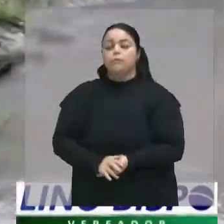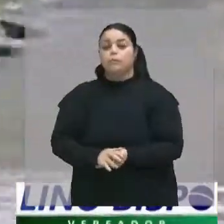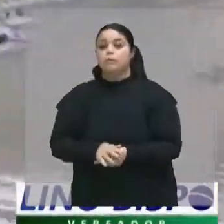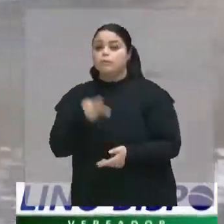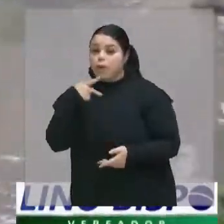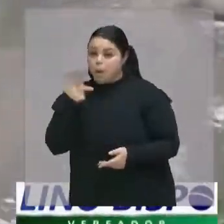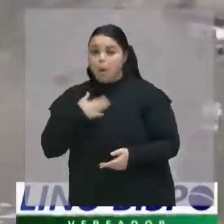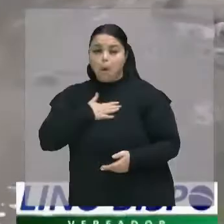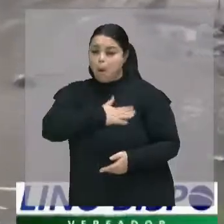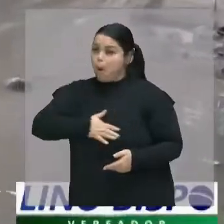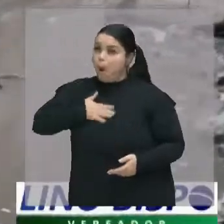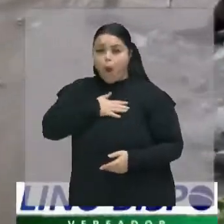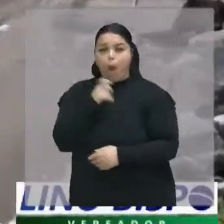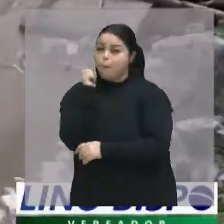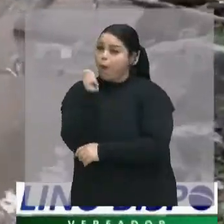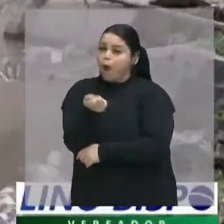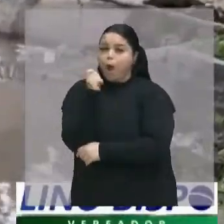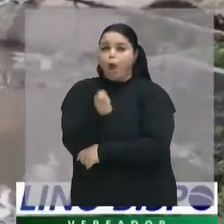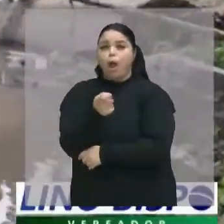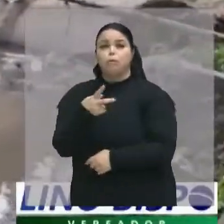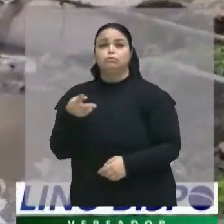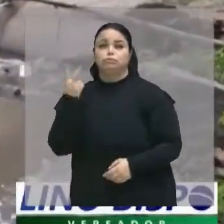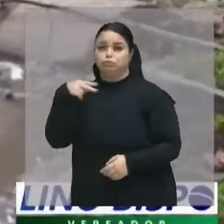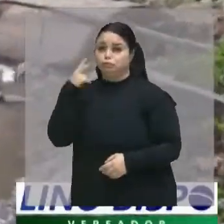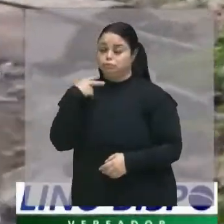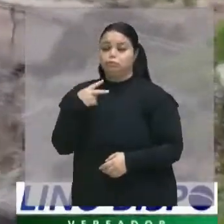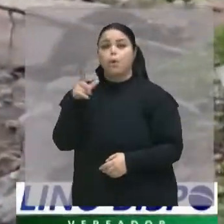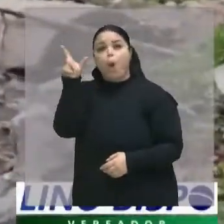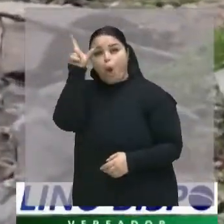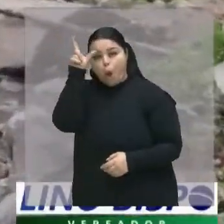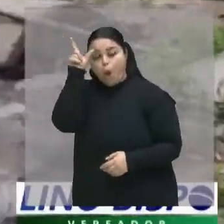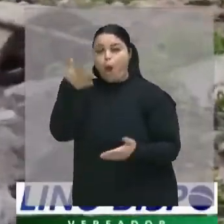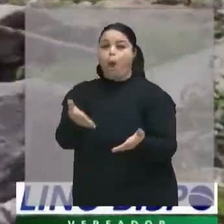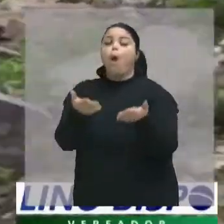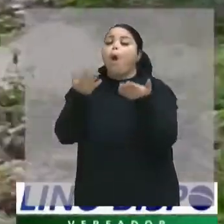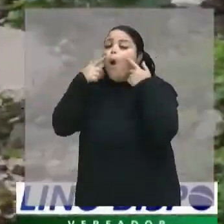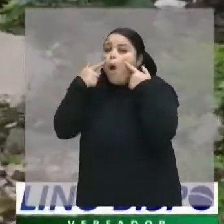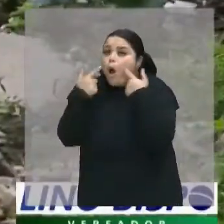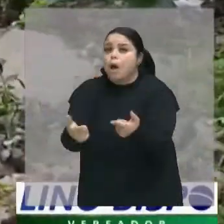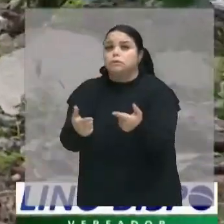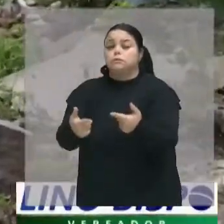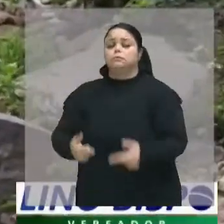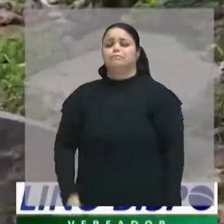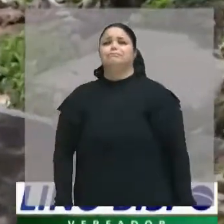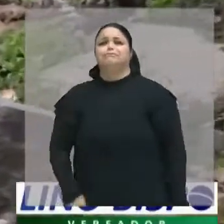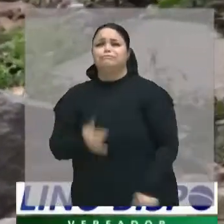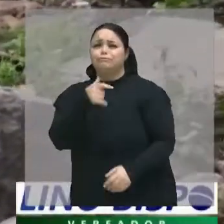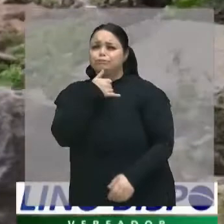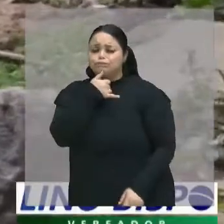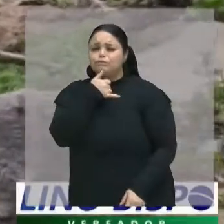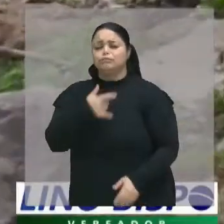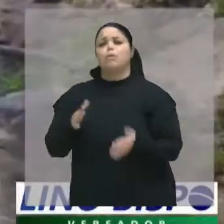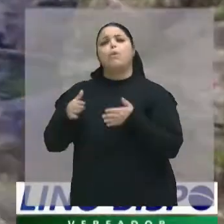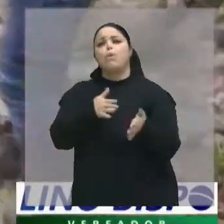eu pescava nesse rio, vereador. E olha como é que está a situação do nosso Rio